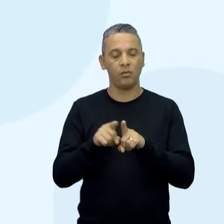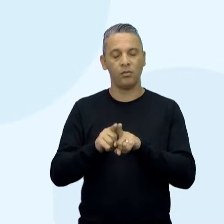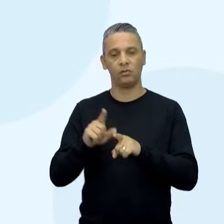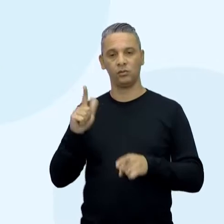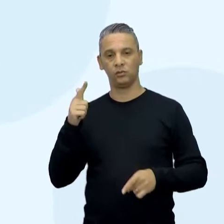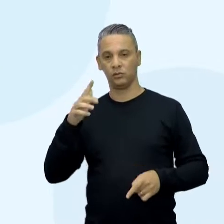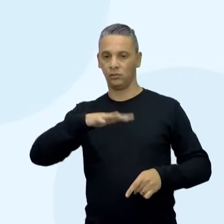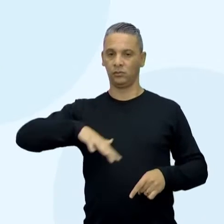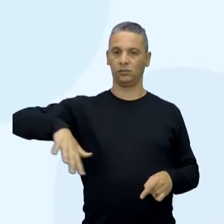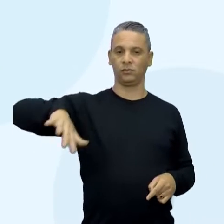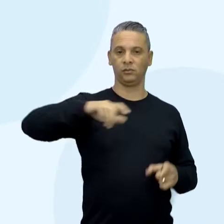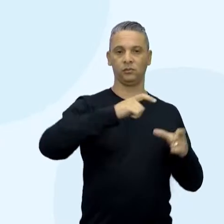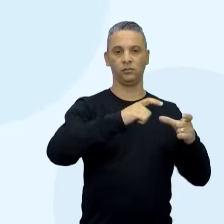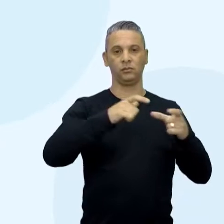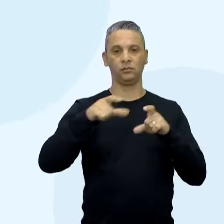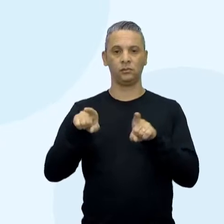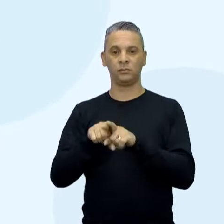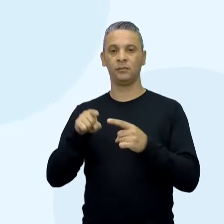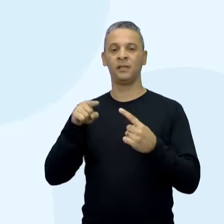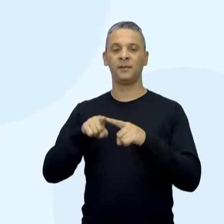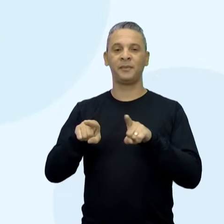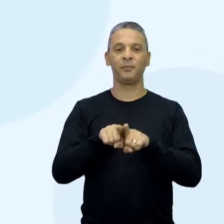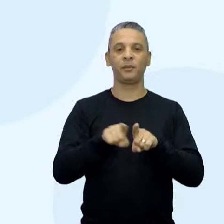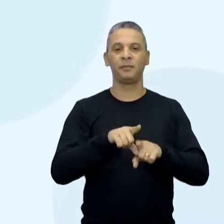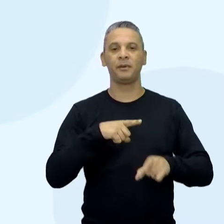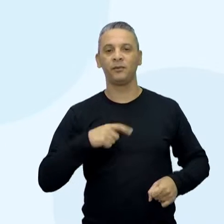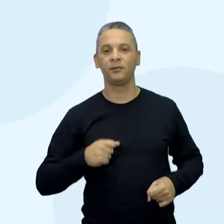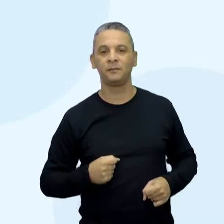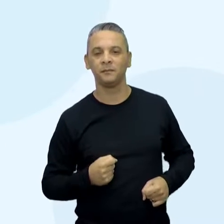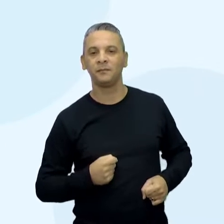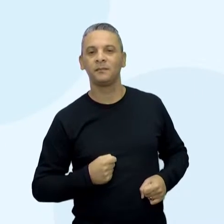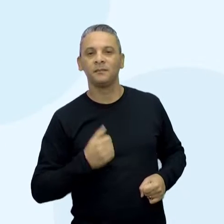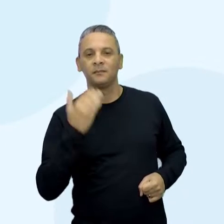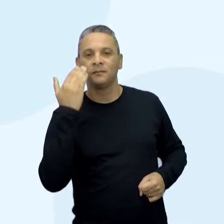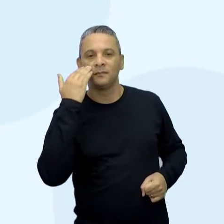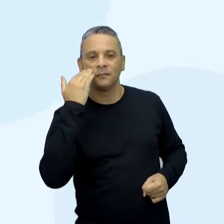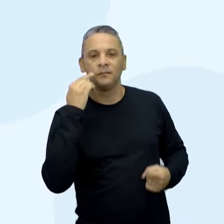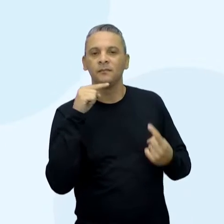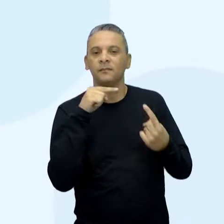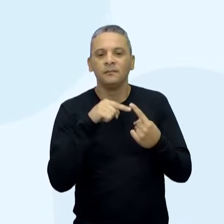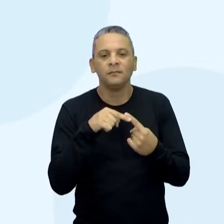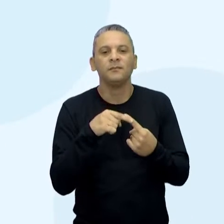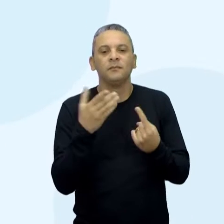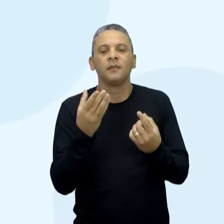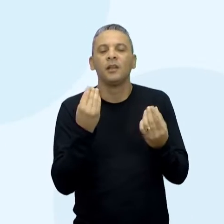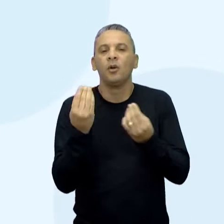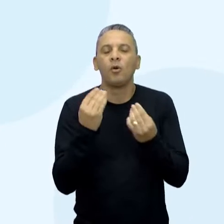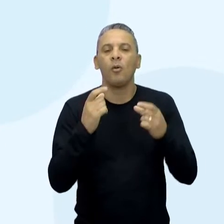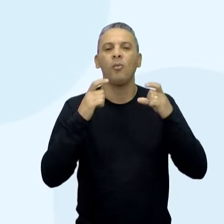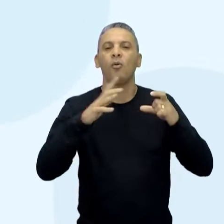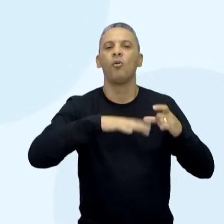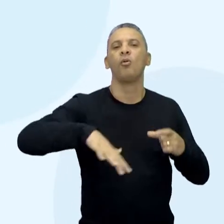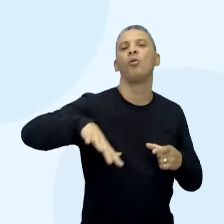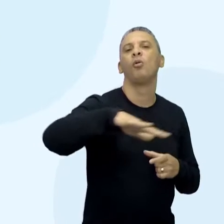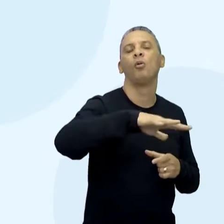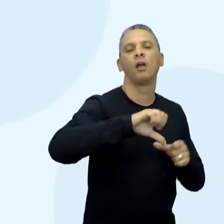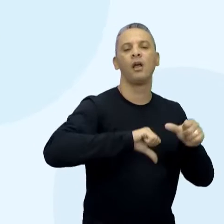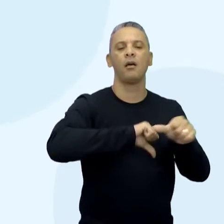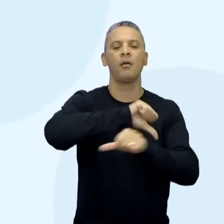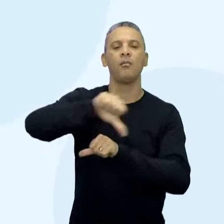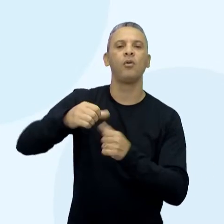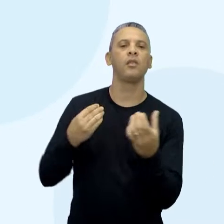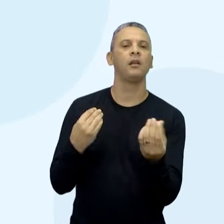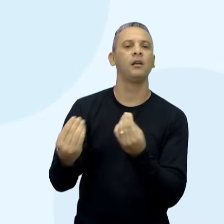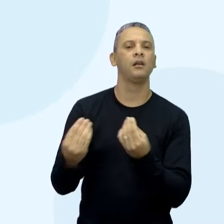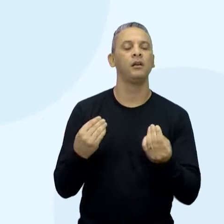geográfico desse espaço de vivência, né? E depois também nós temos como esse espaço foi se modificando ao longo dos